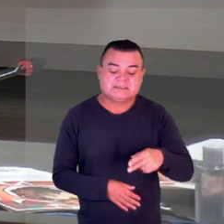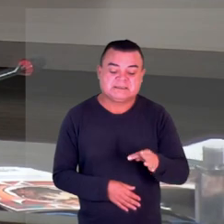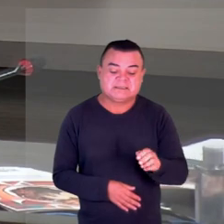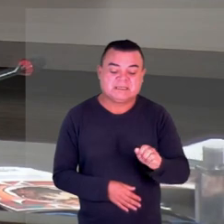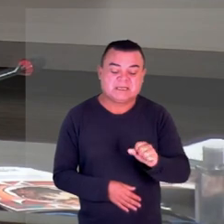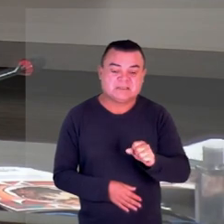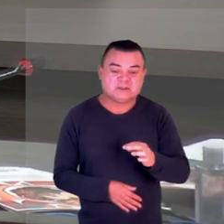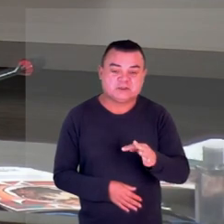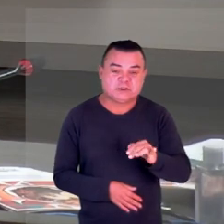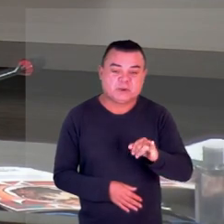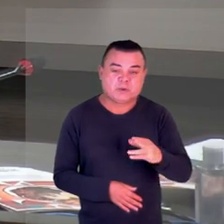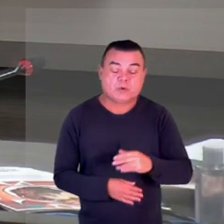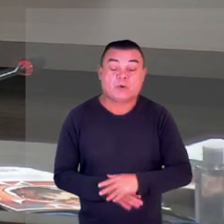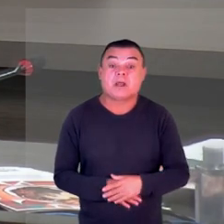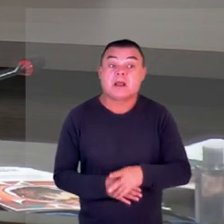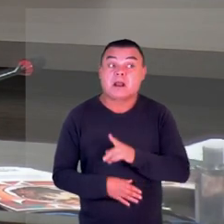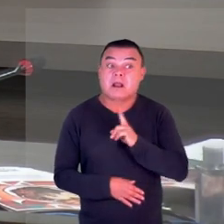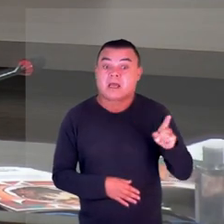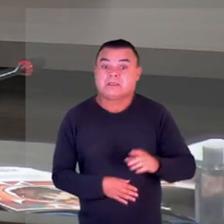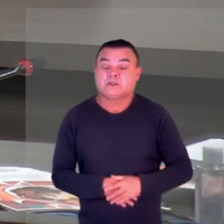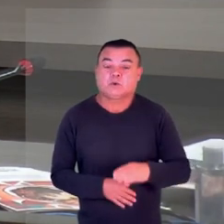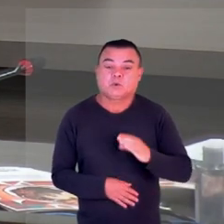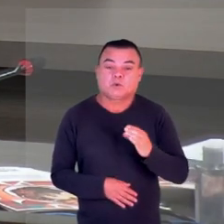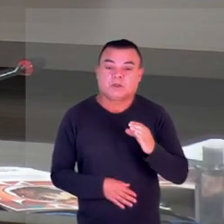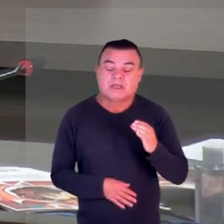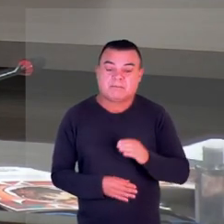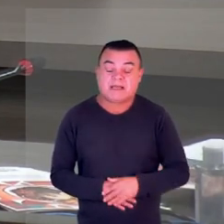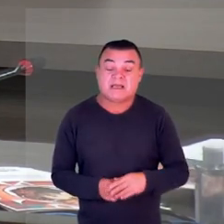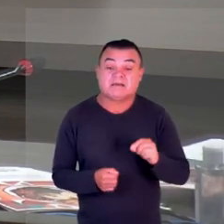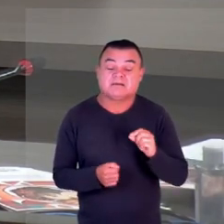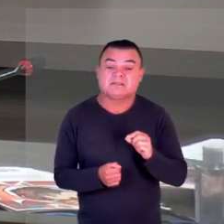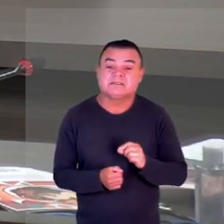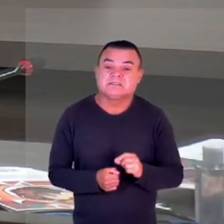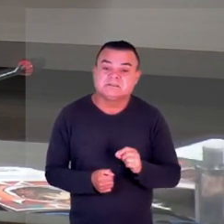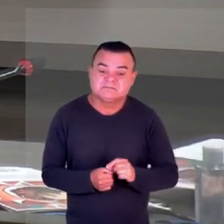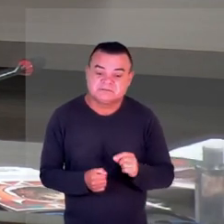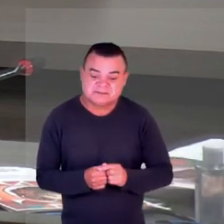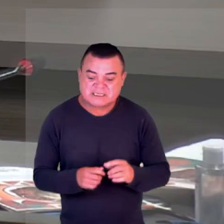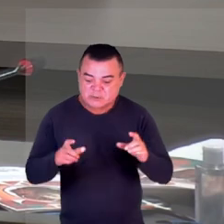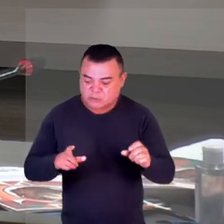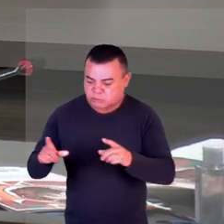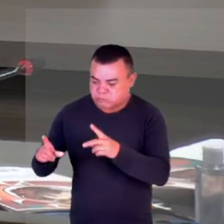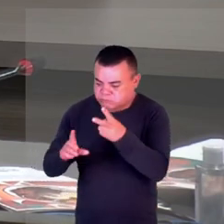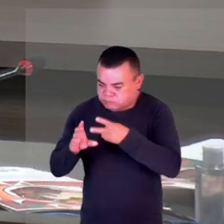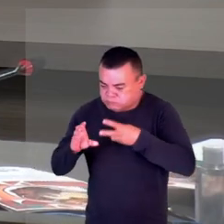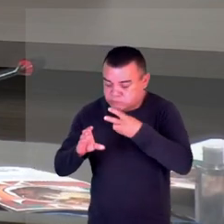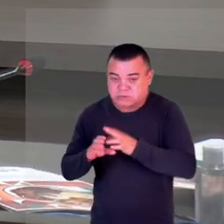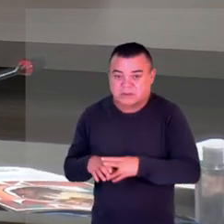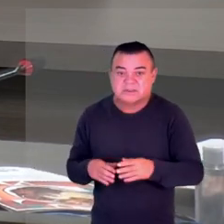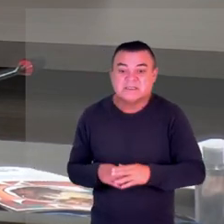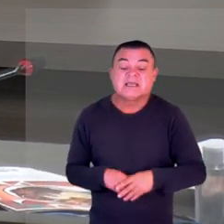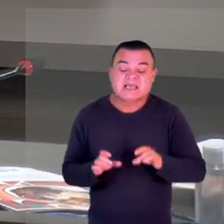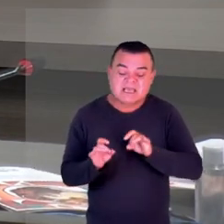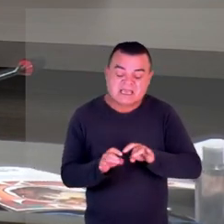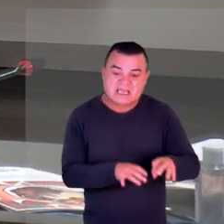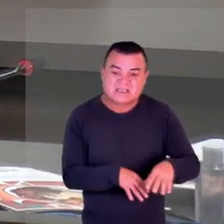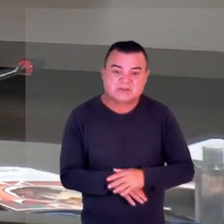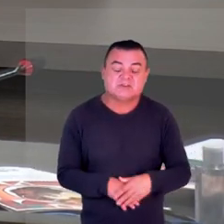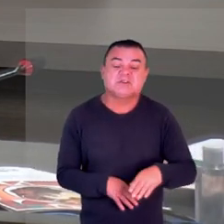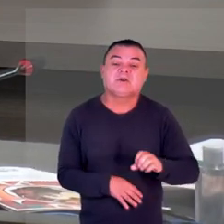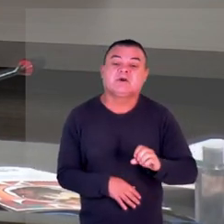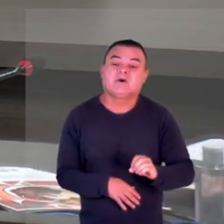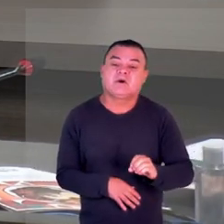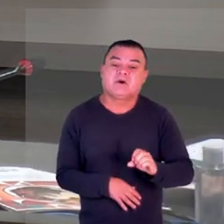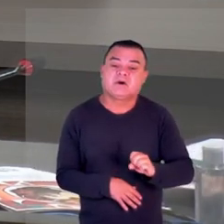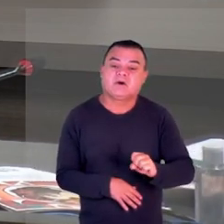filas em Cuiabá em busca de ossos de restos e isso foi algo que muito impactante pra gente a a